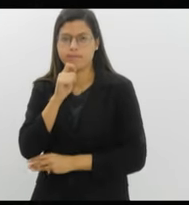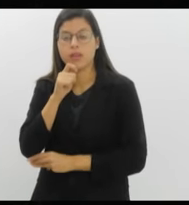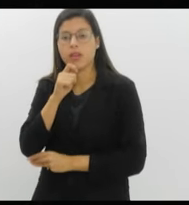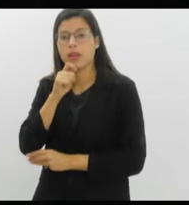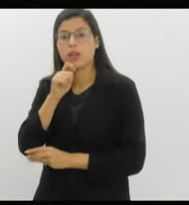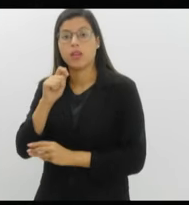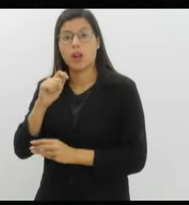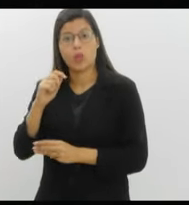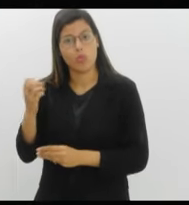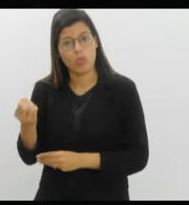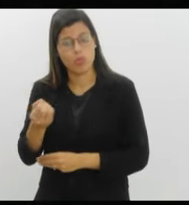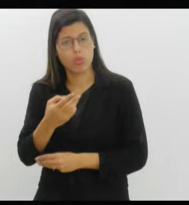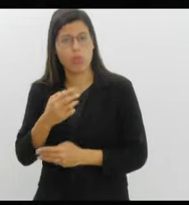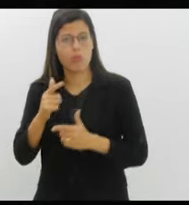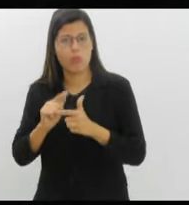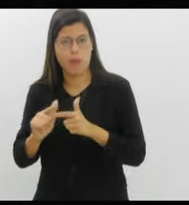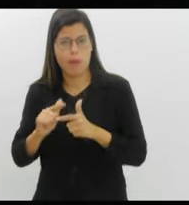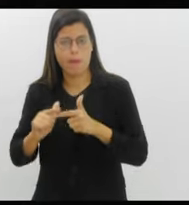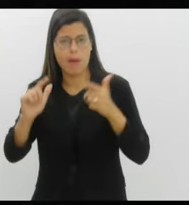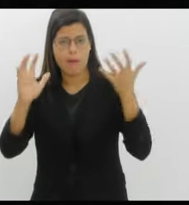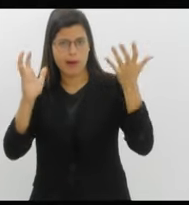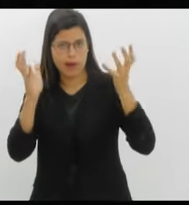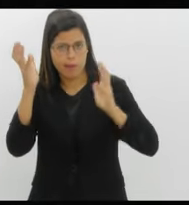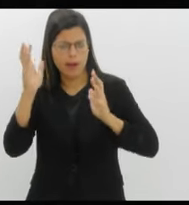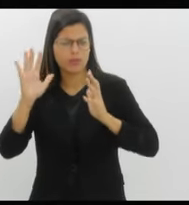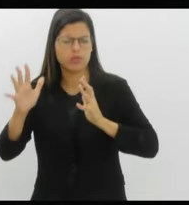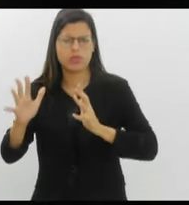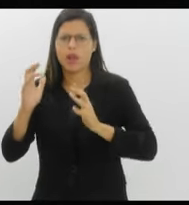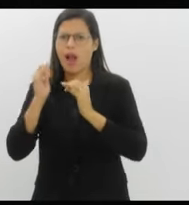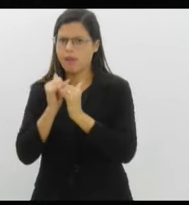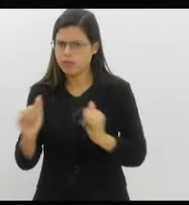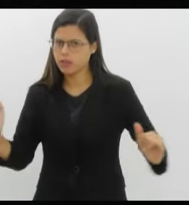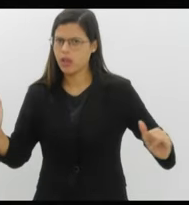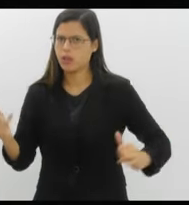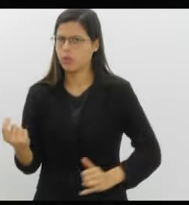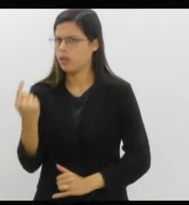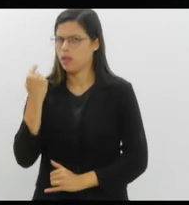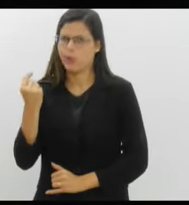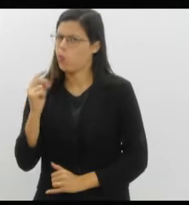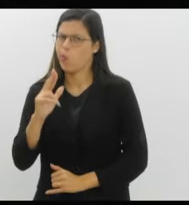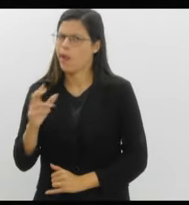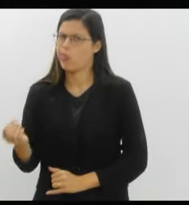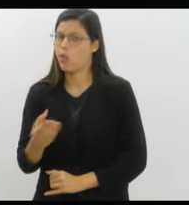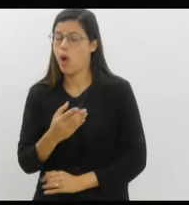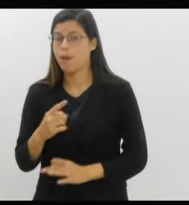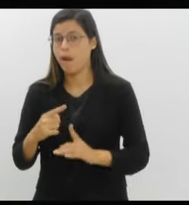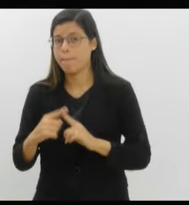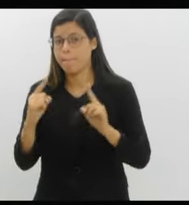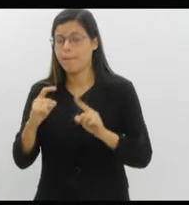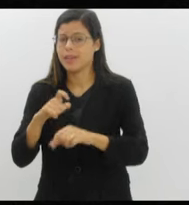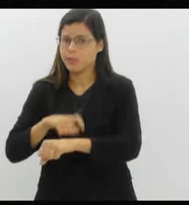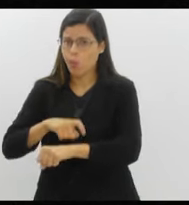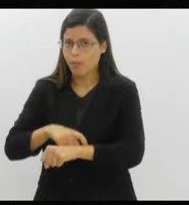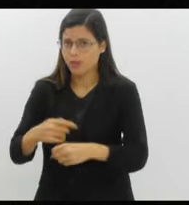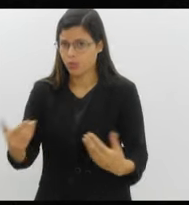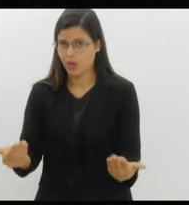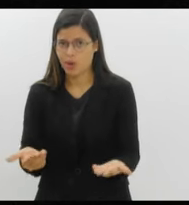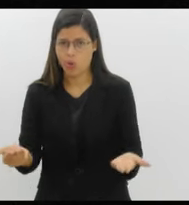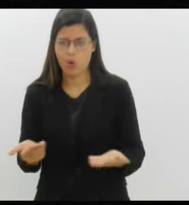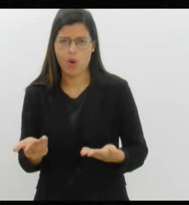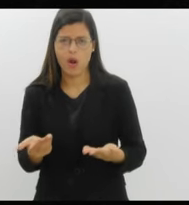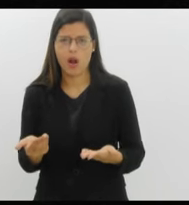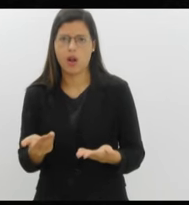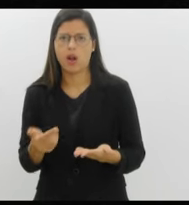crise climática, que já é anunciada há muito tempo, então, na verdade, de nova não tem nada, mas o novo momento da emergência climática que